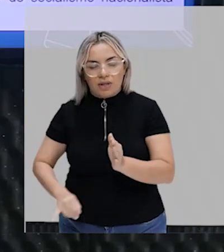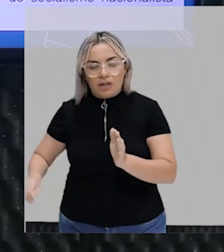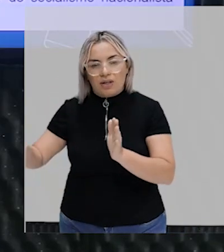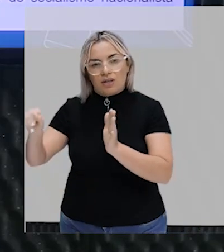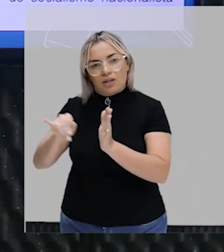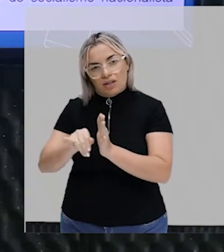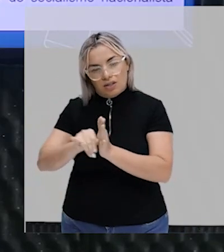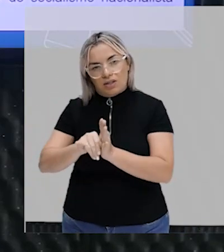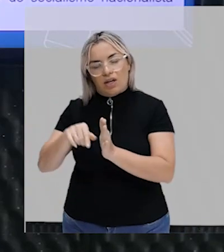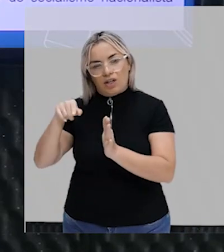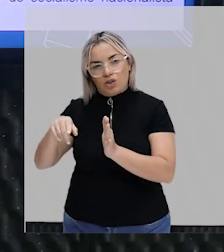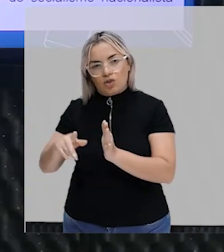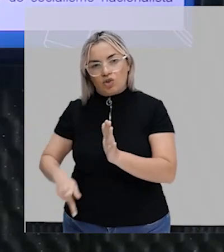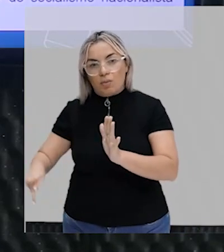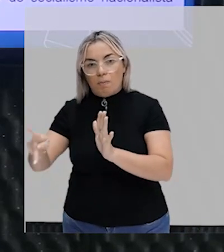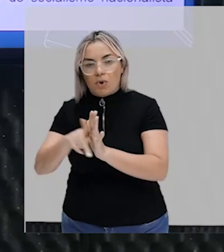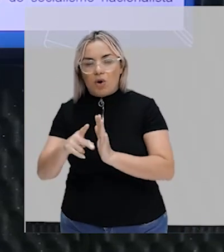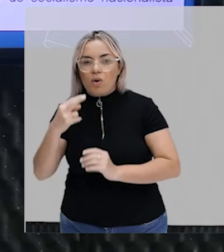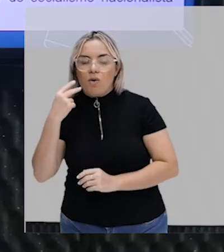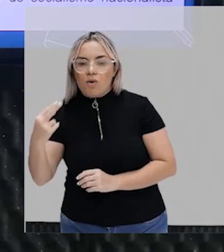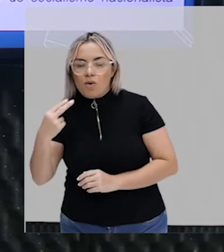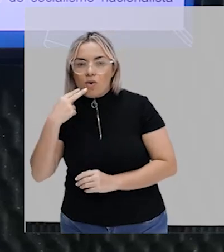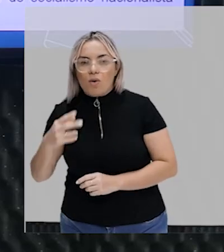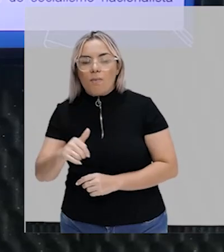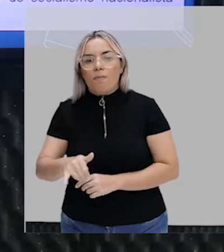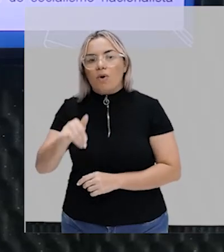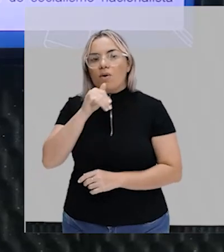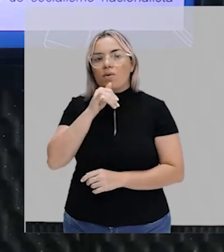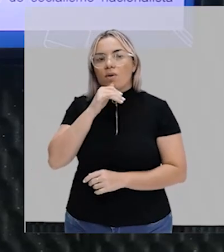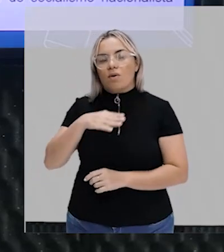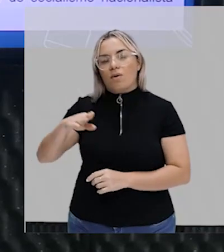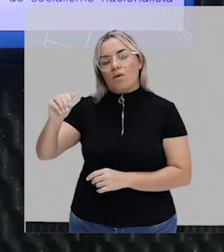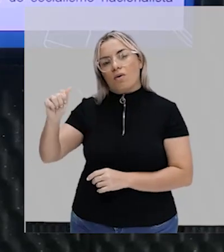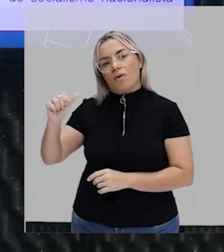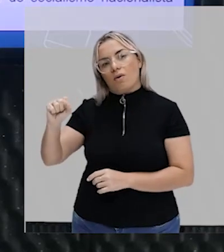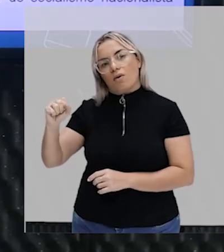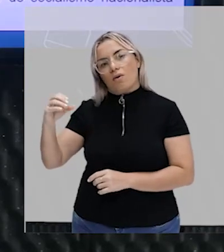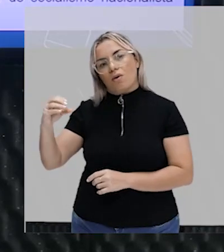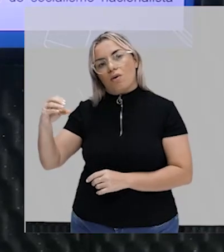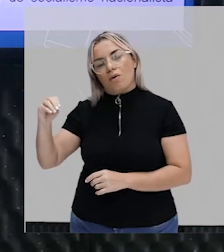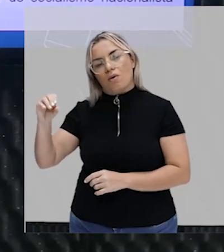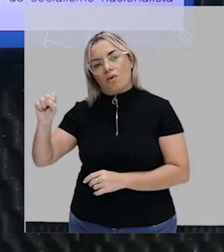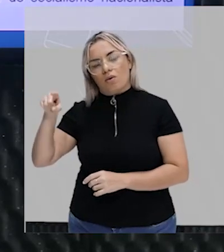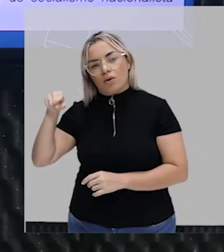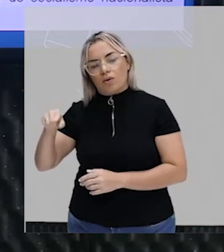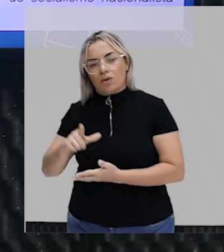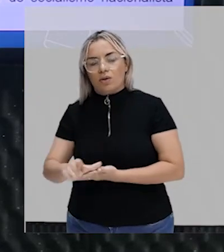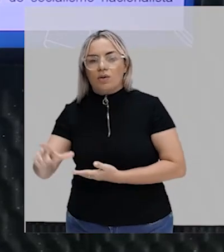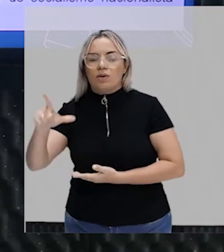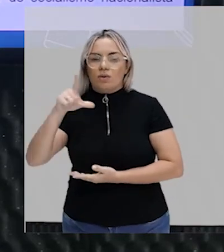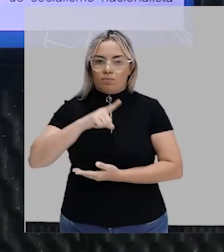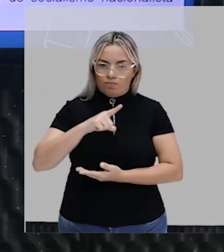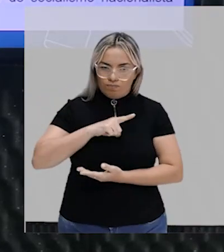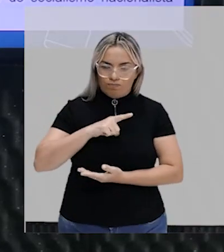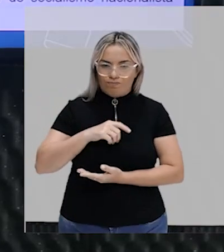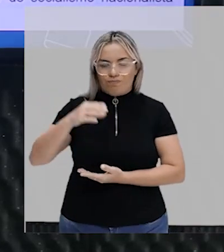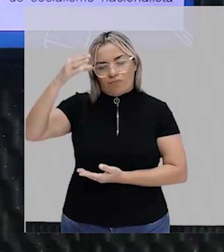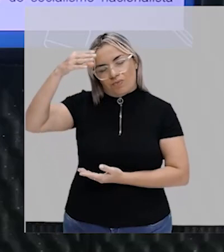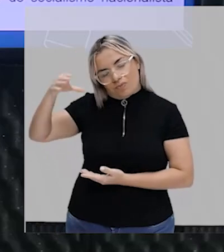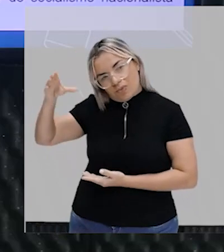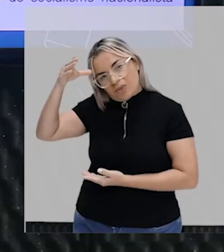idioma próprio, né, como, por exemplo, os bascos, que falam o idioma chamado euskara, né, eles possuem traços